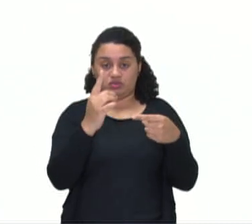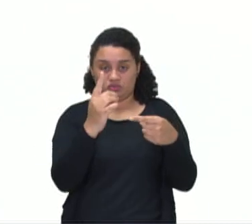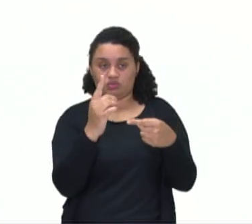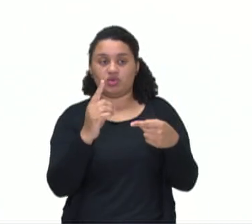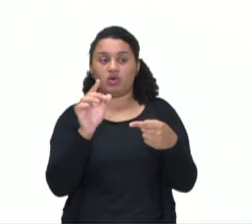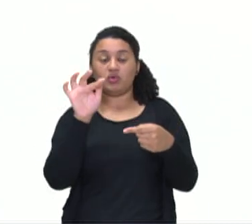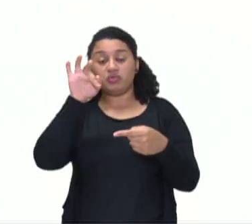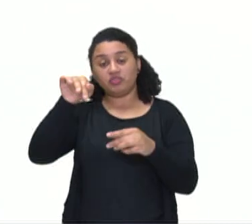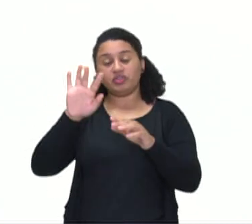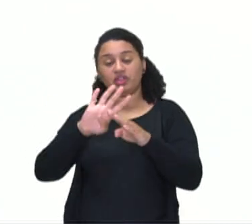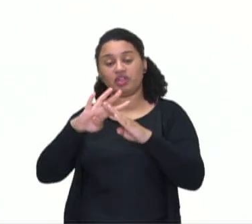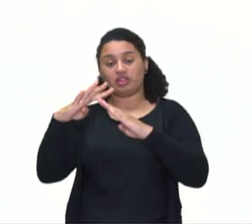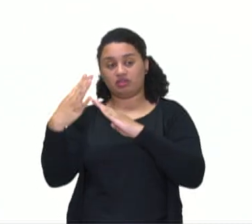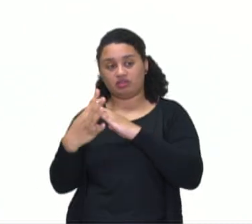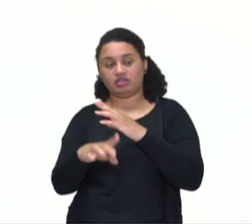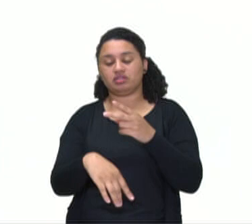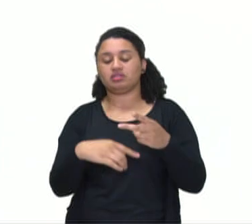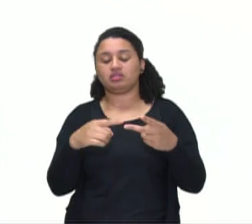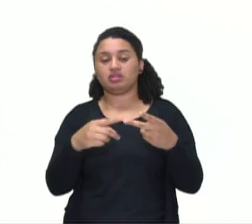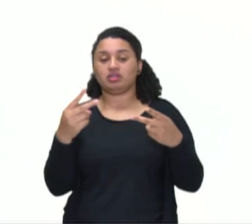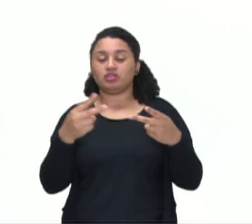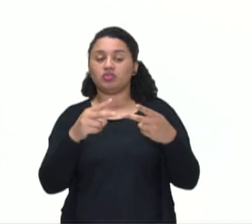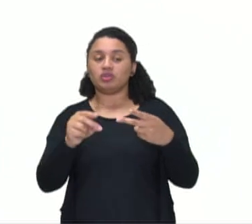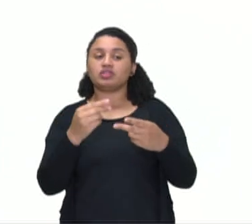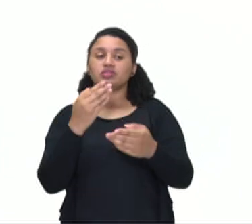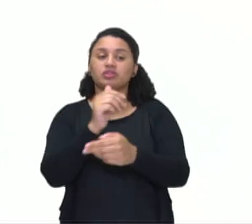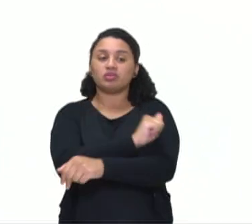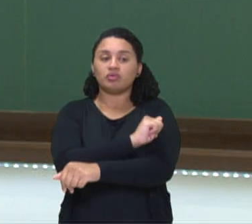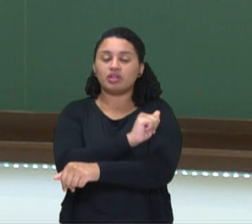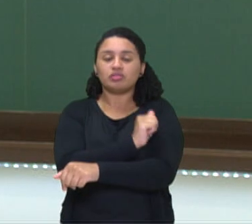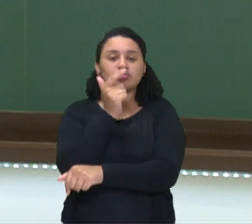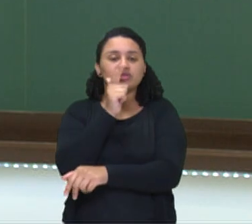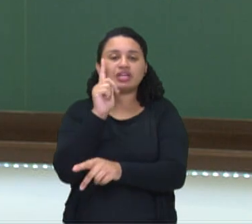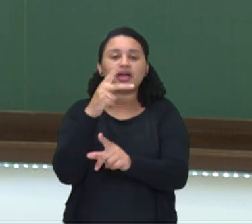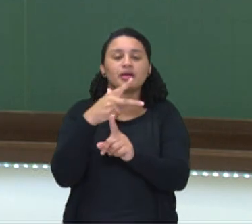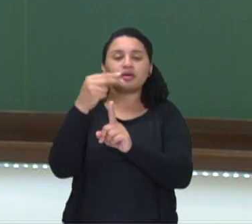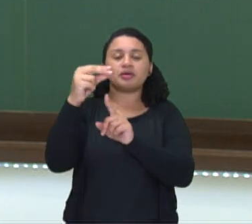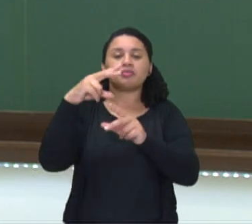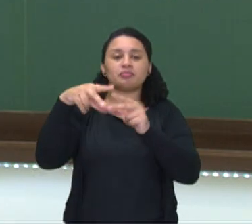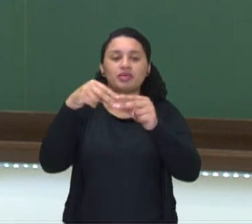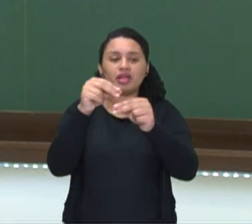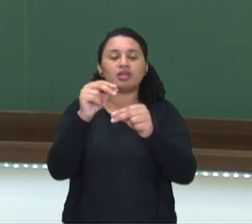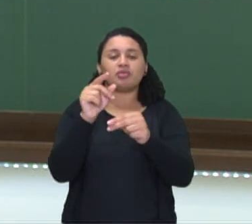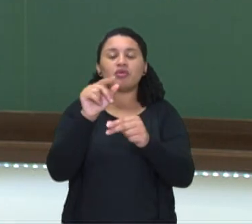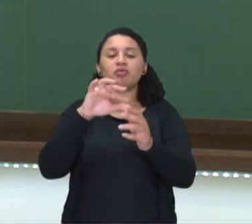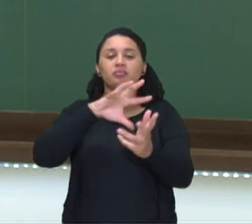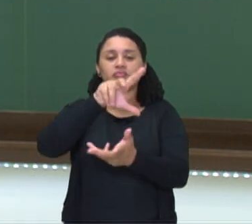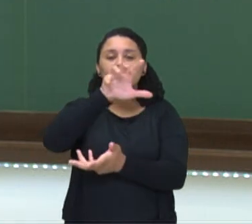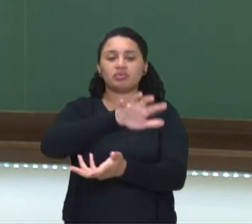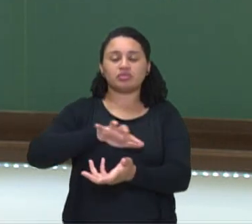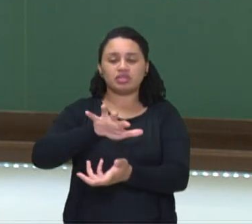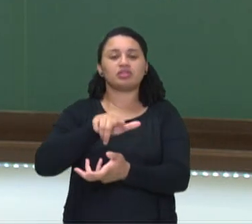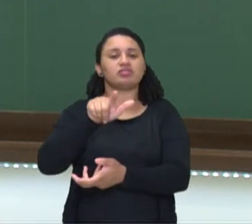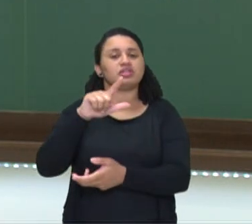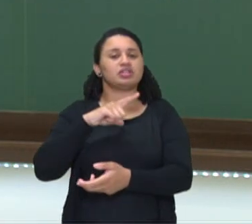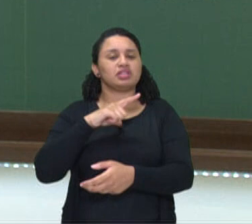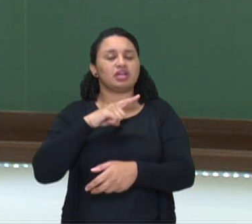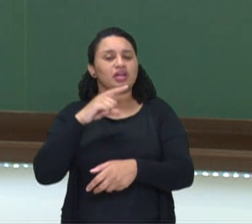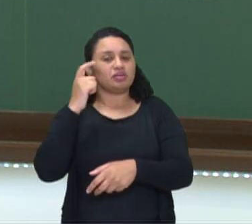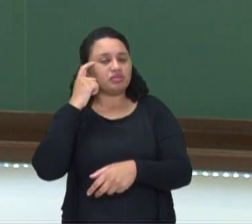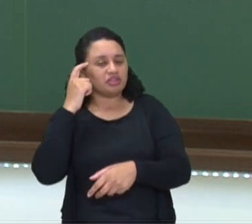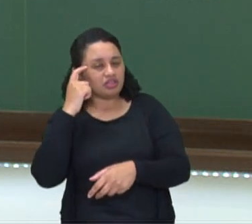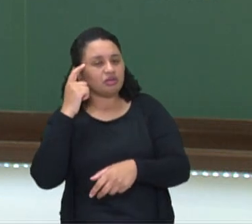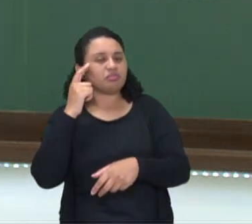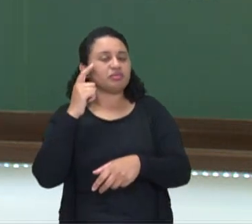2. Estudante ganha prêmio internacional. Você vai ter um tempo para pensar sobre o lead de cada